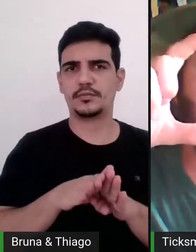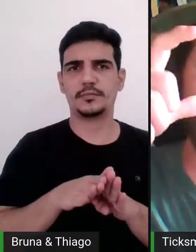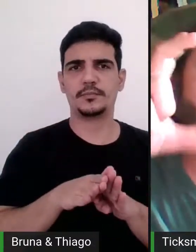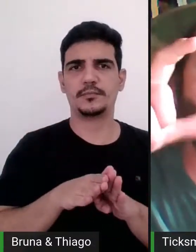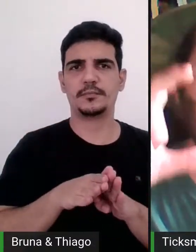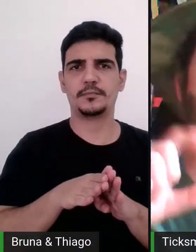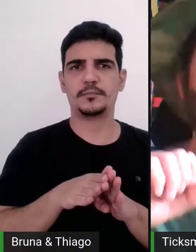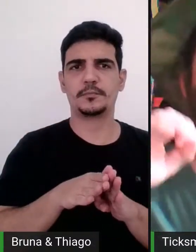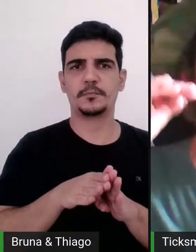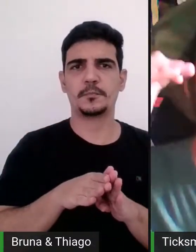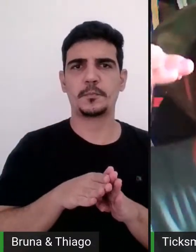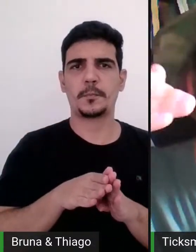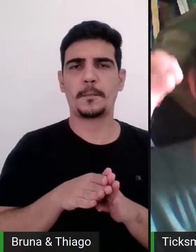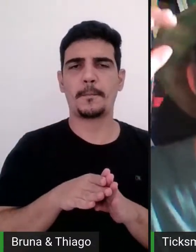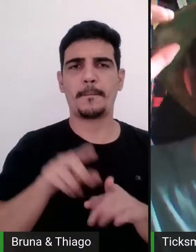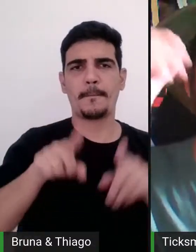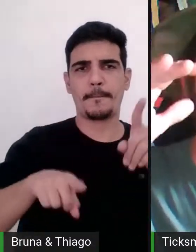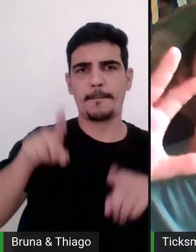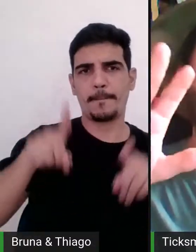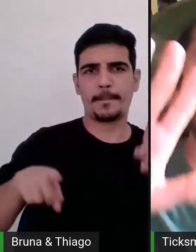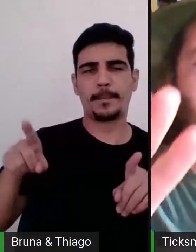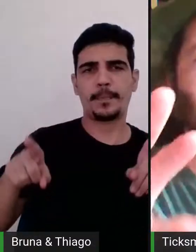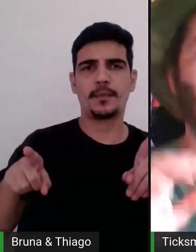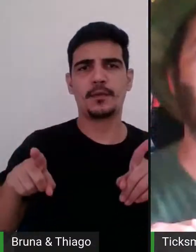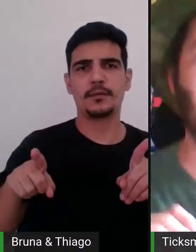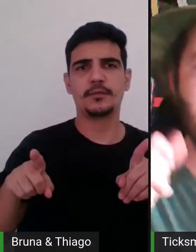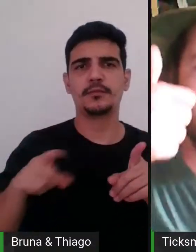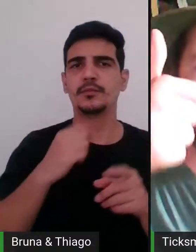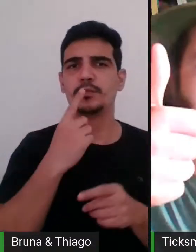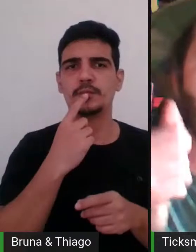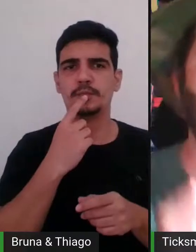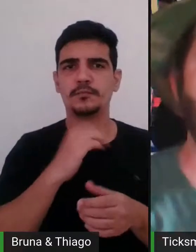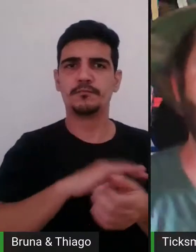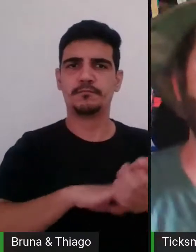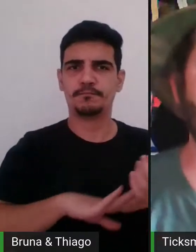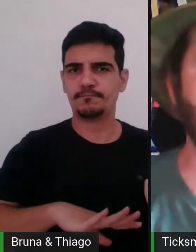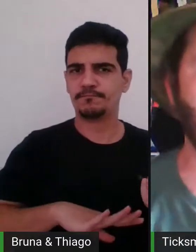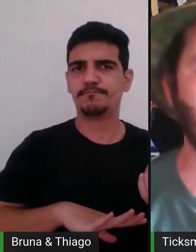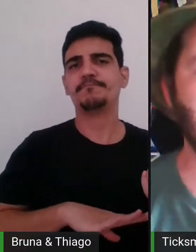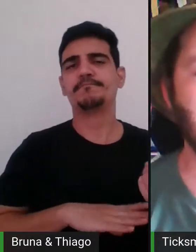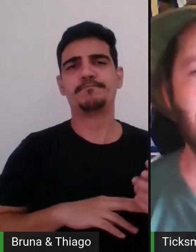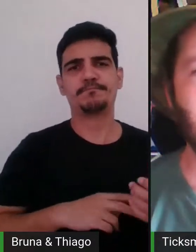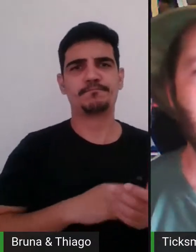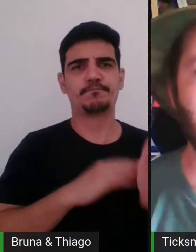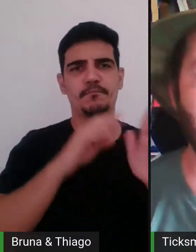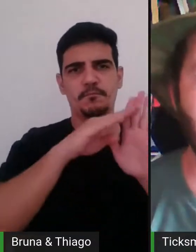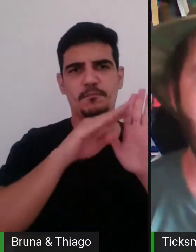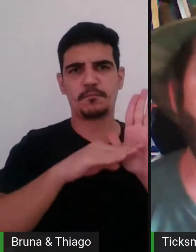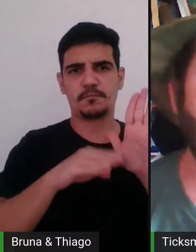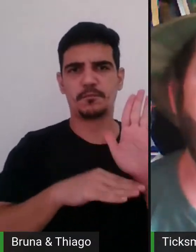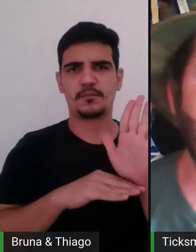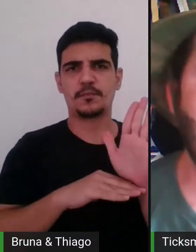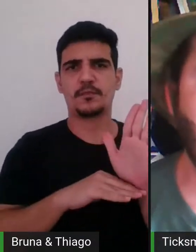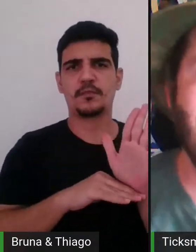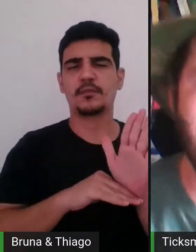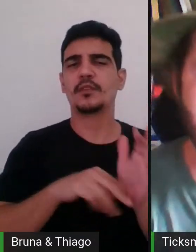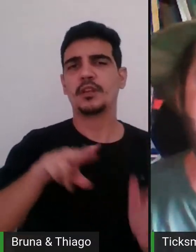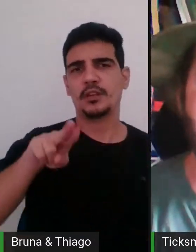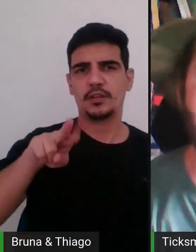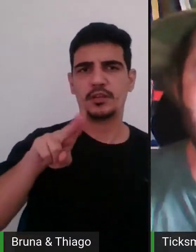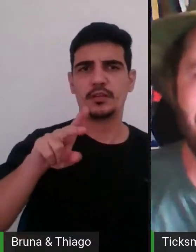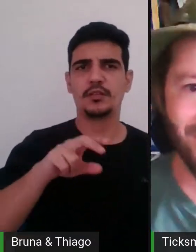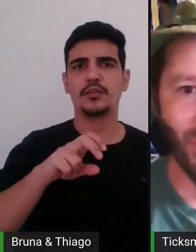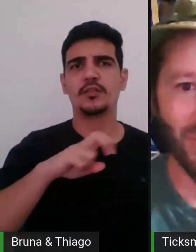teste de coagulação, hemograma, vários exames, a pessoa fica lá. Então, o tratamento é feito basicamente para Jararaca, acidente